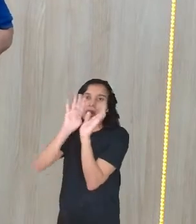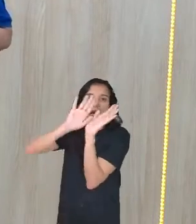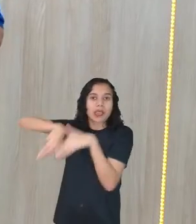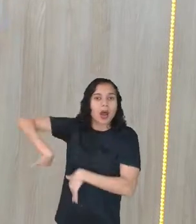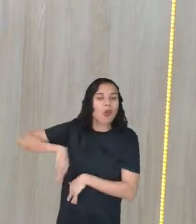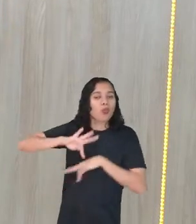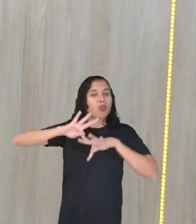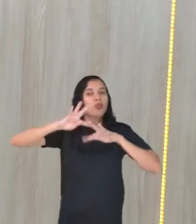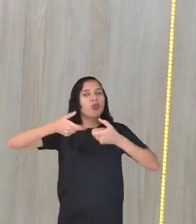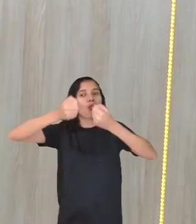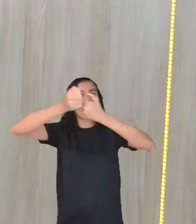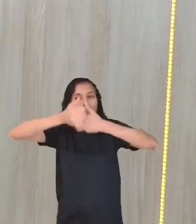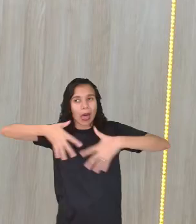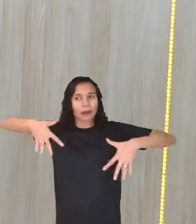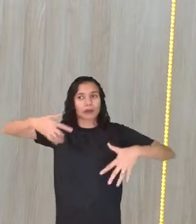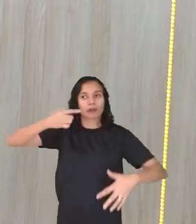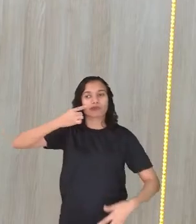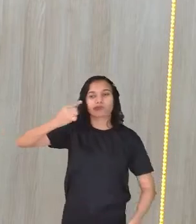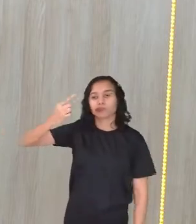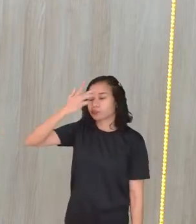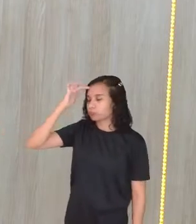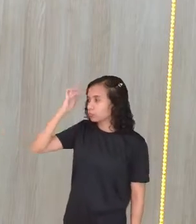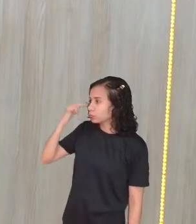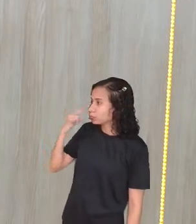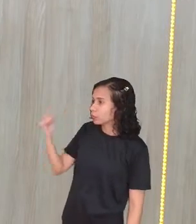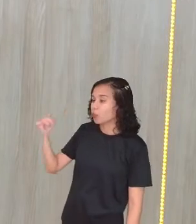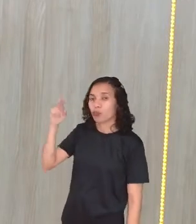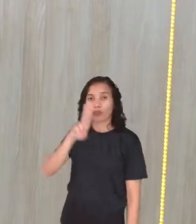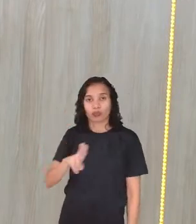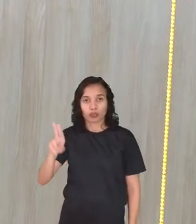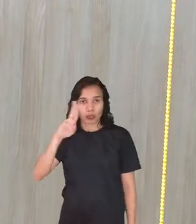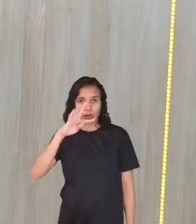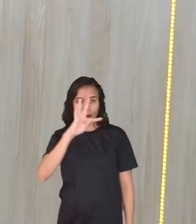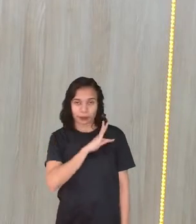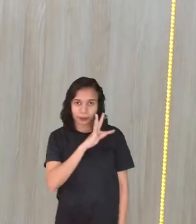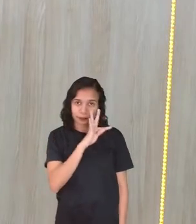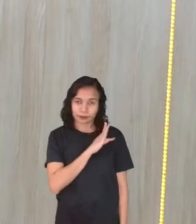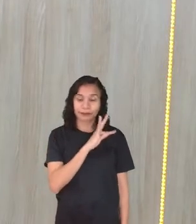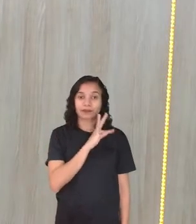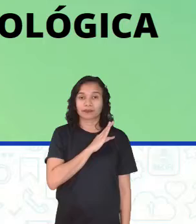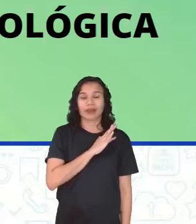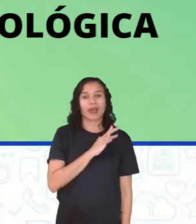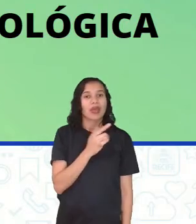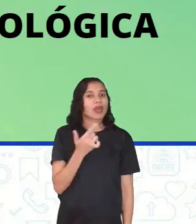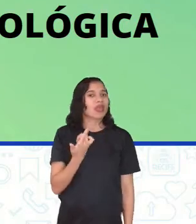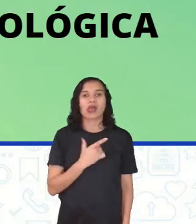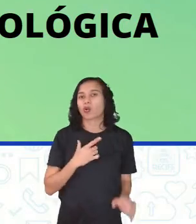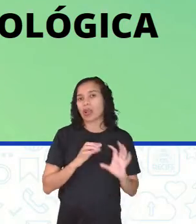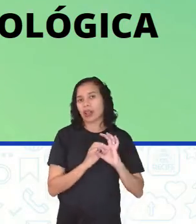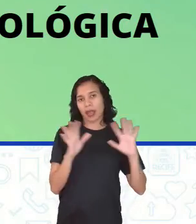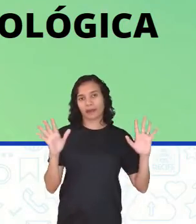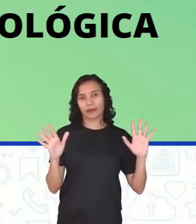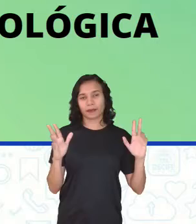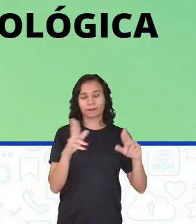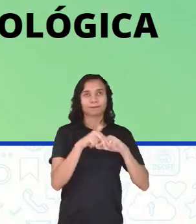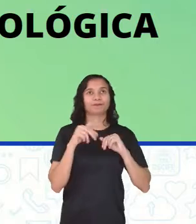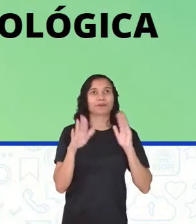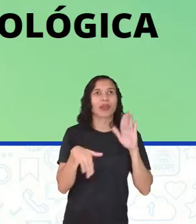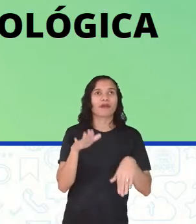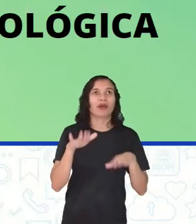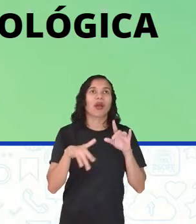produzida. Por quê? Esse agricultor ele vai utilizar técnicas, né, que não permitam. Então, muitas vezes é o